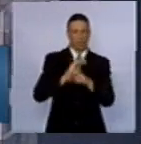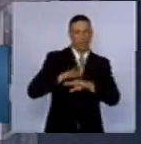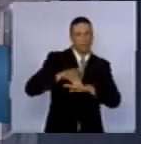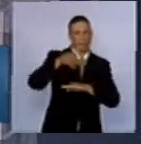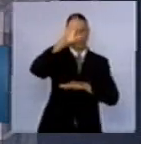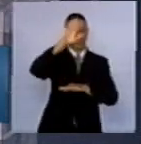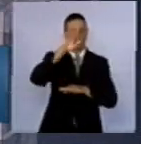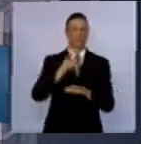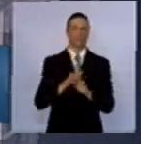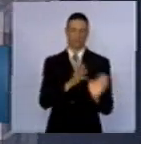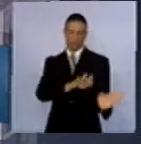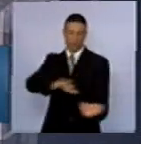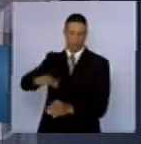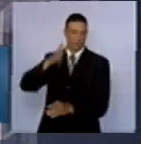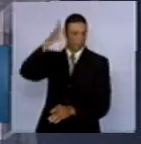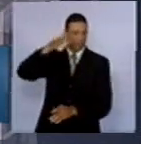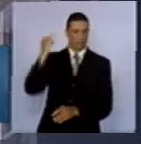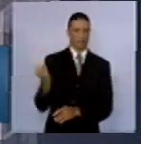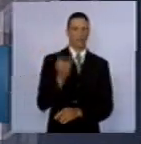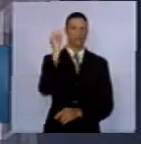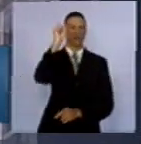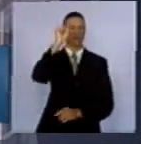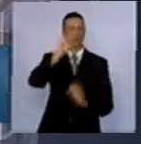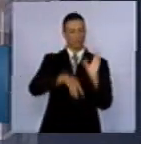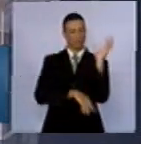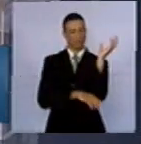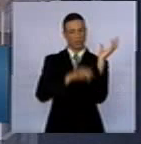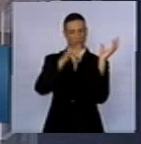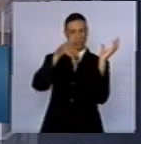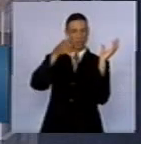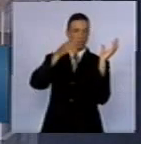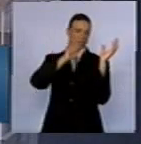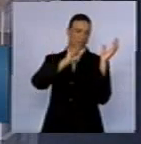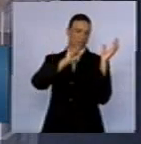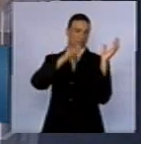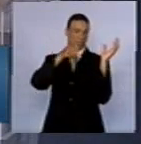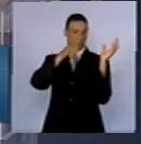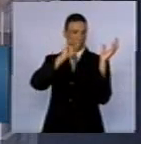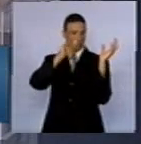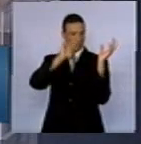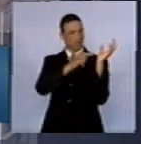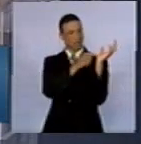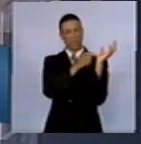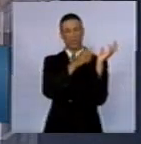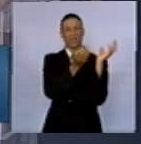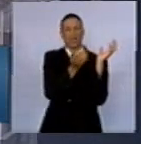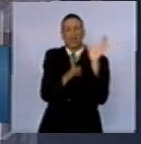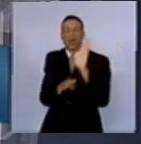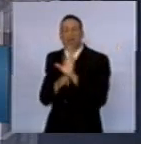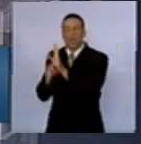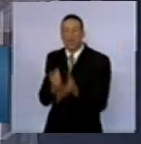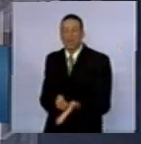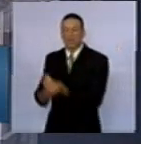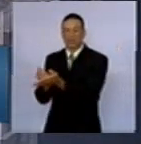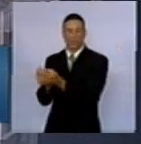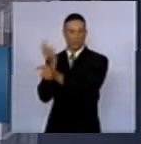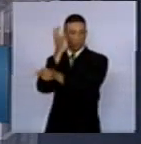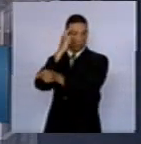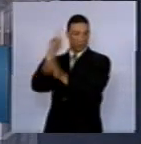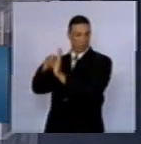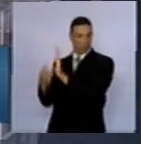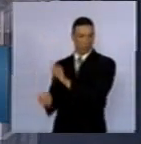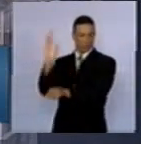Importante dizer que a Sky apoia a cultura brasileira, tanto é assim que no ano de 2012 nós realizamos uma série